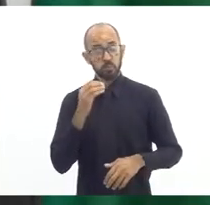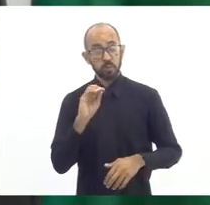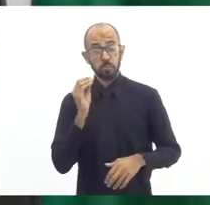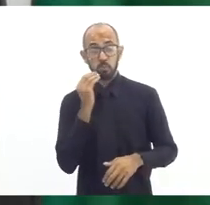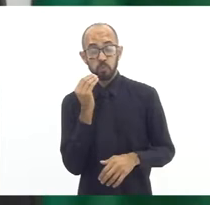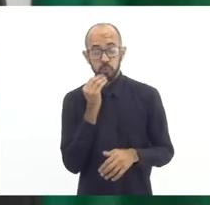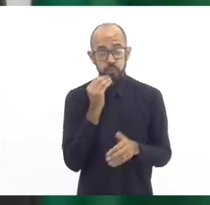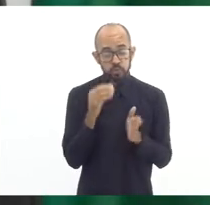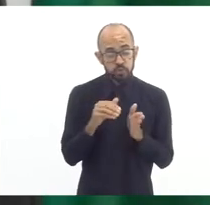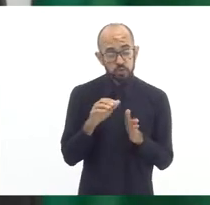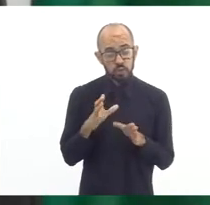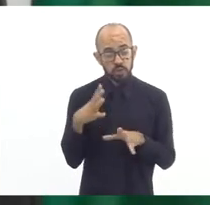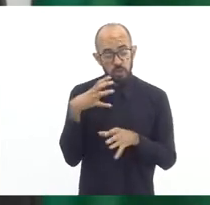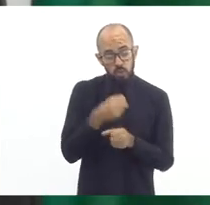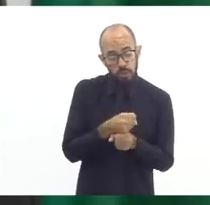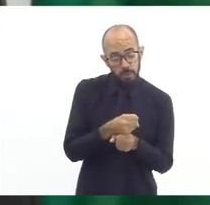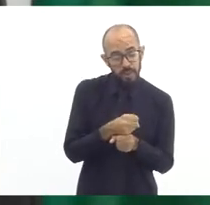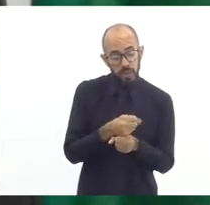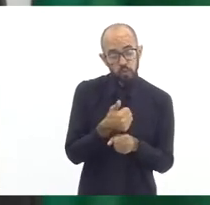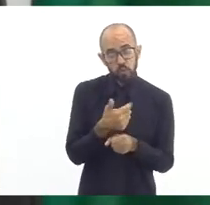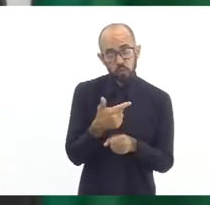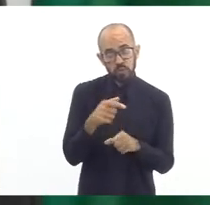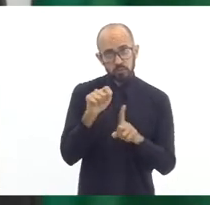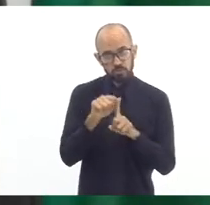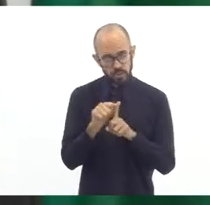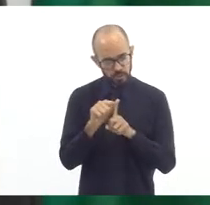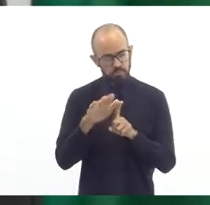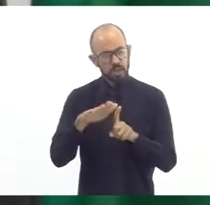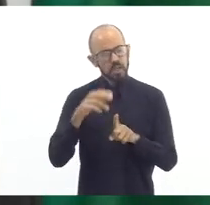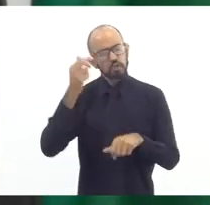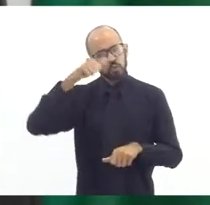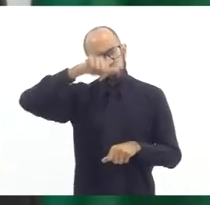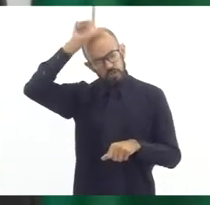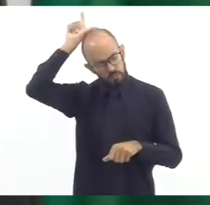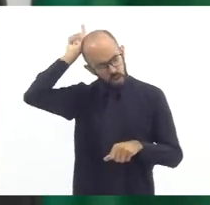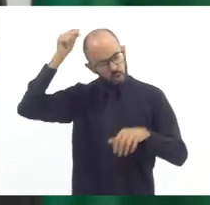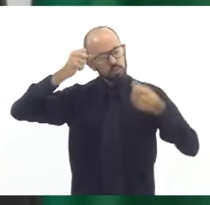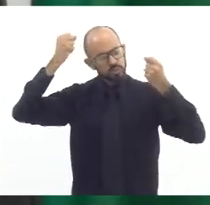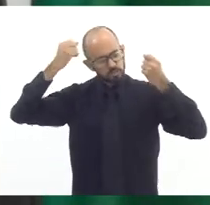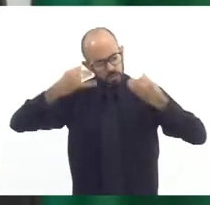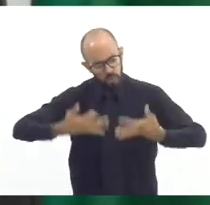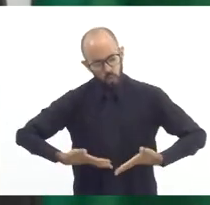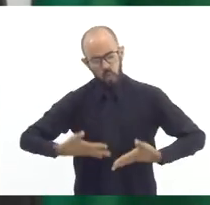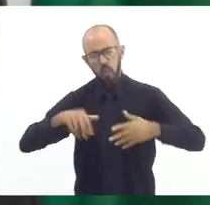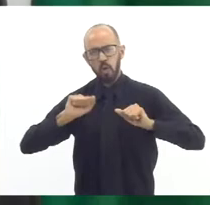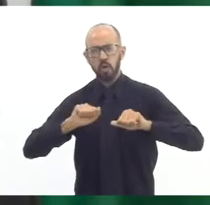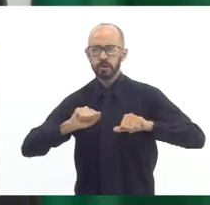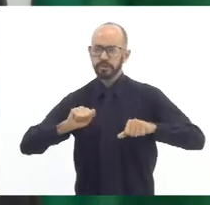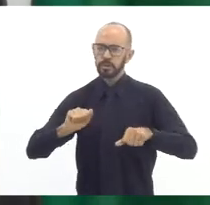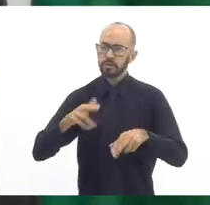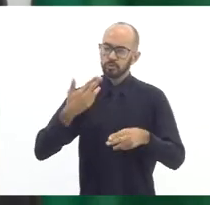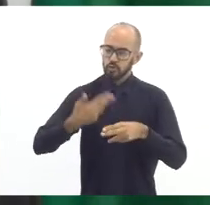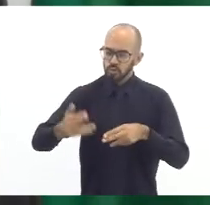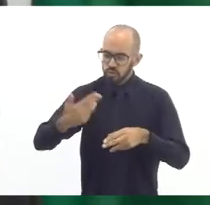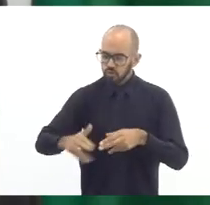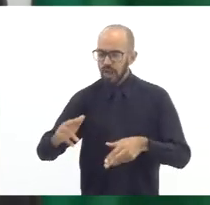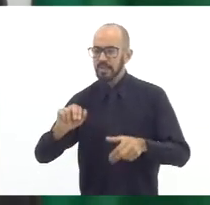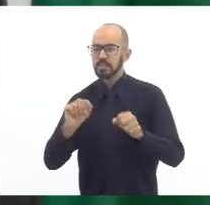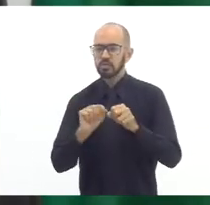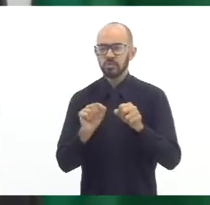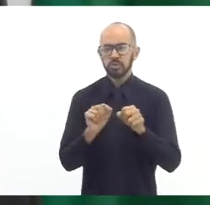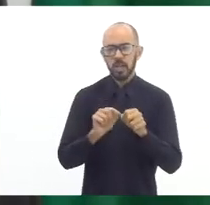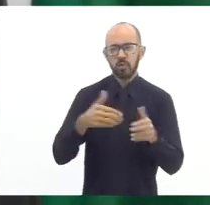por mais 12 meses. E o deputado Luiz Paulo já nos alertou sobre o apagar das luzes de